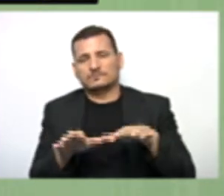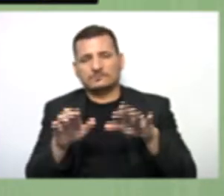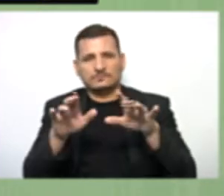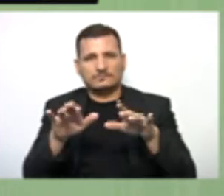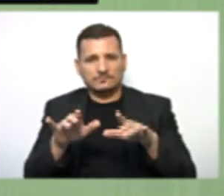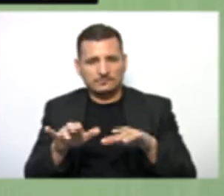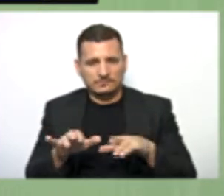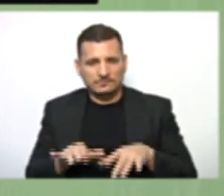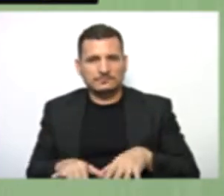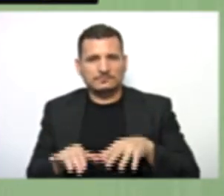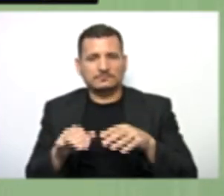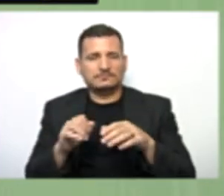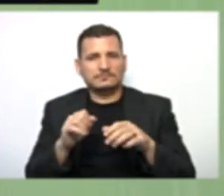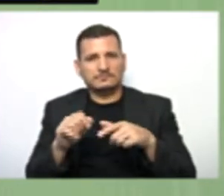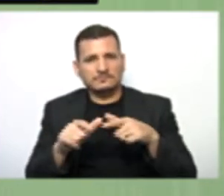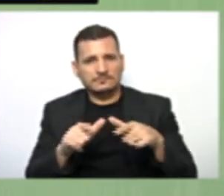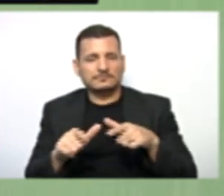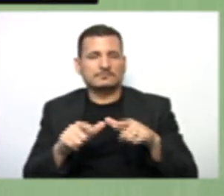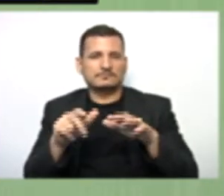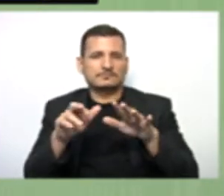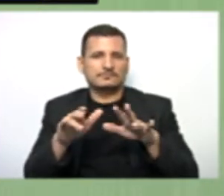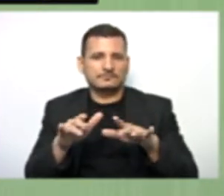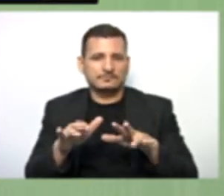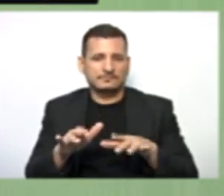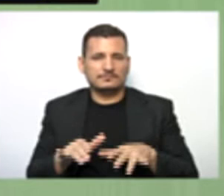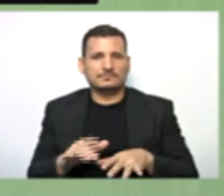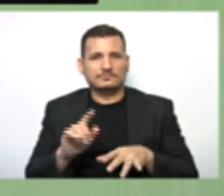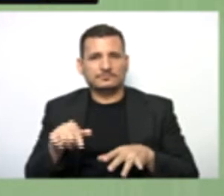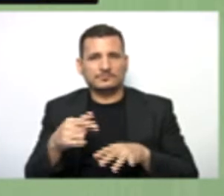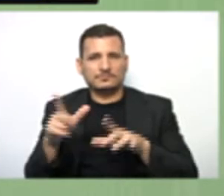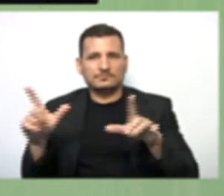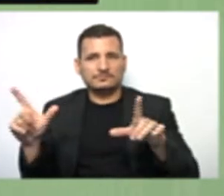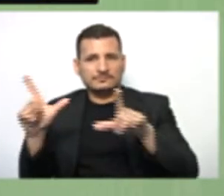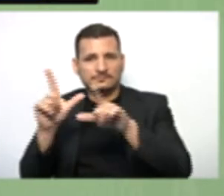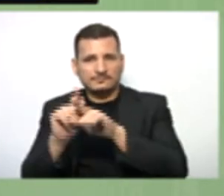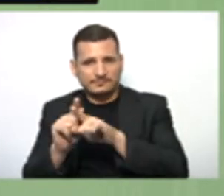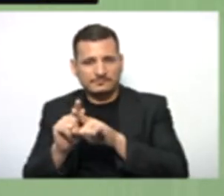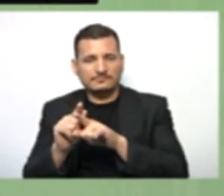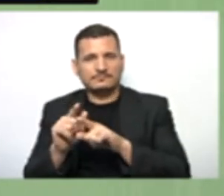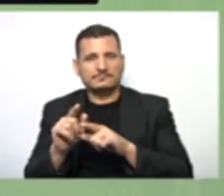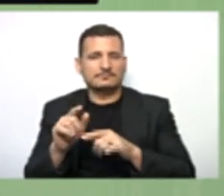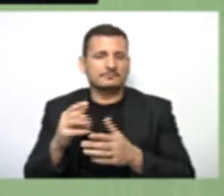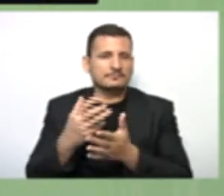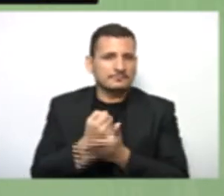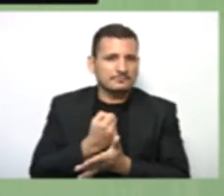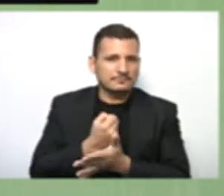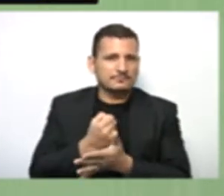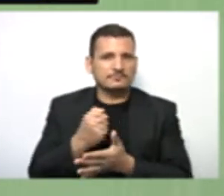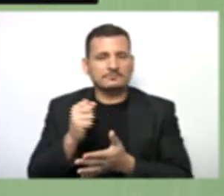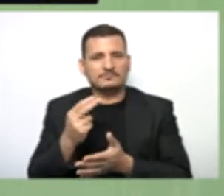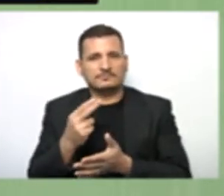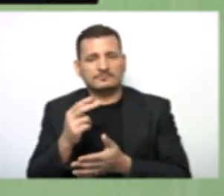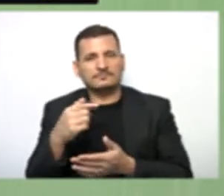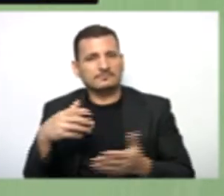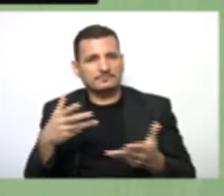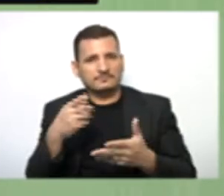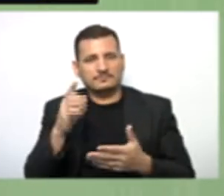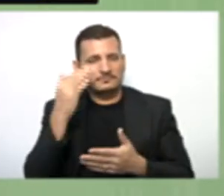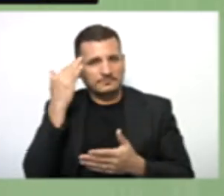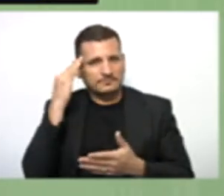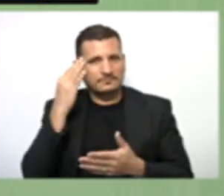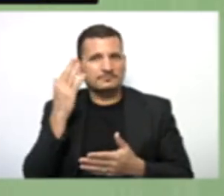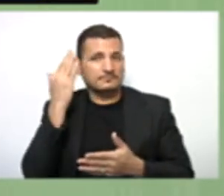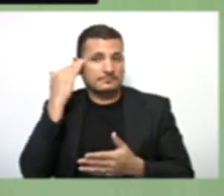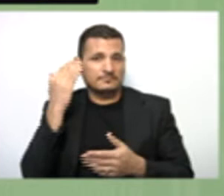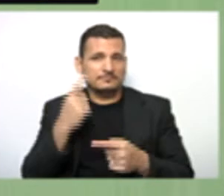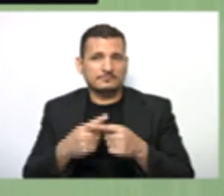trabalho da atividade de percurso e aí ele for fechar o programa e perguntar se ele quer salvar, já vão entender e saber por que